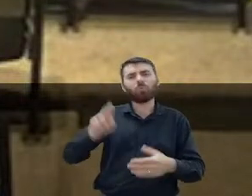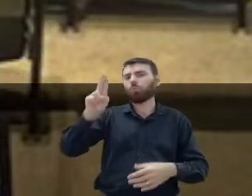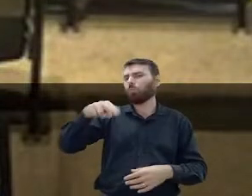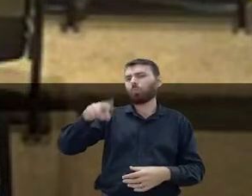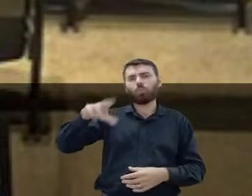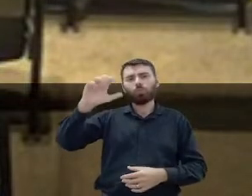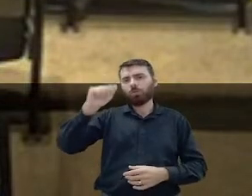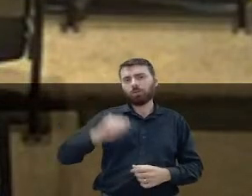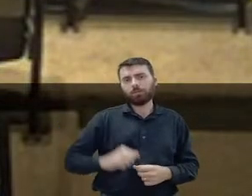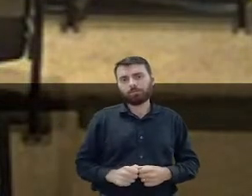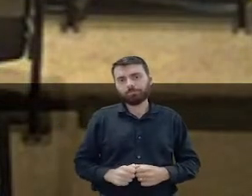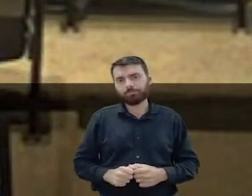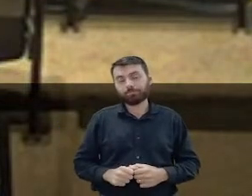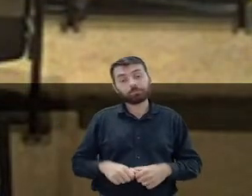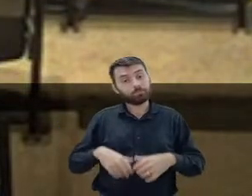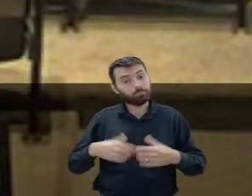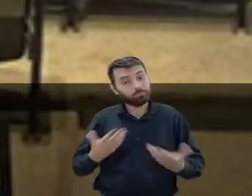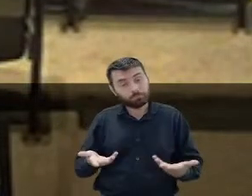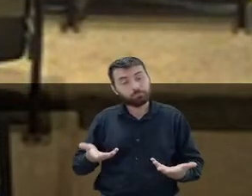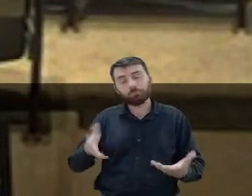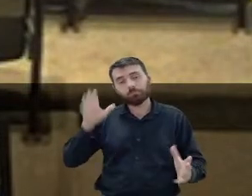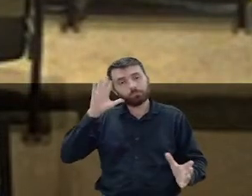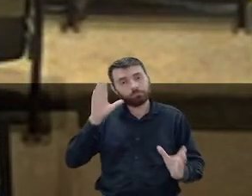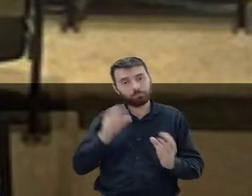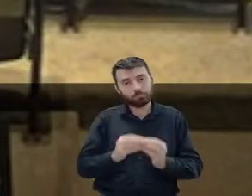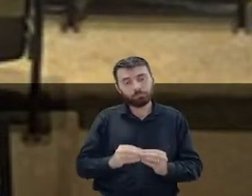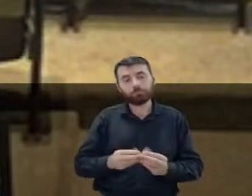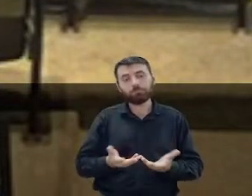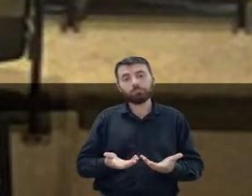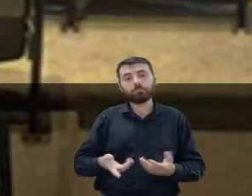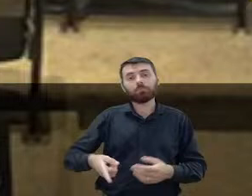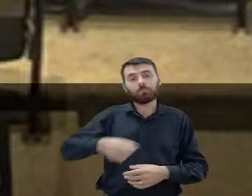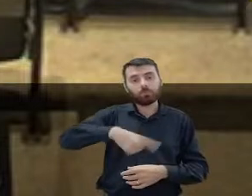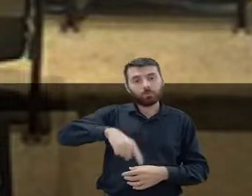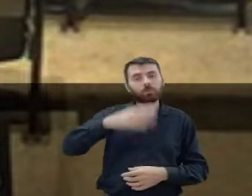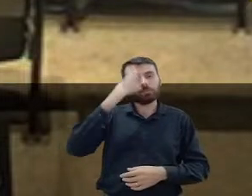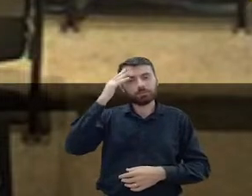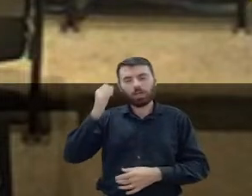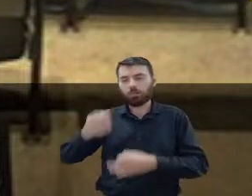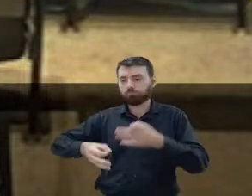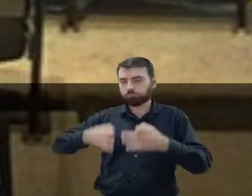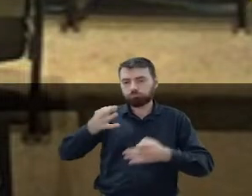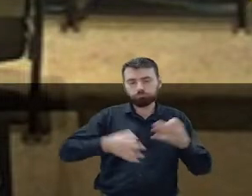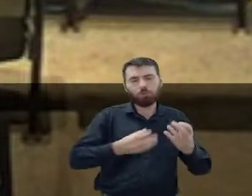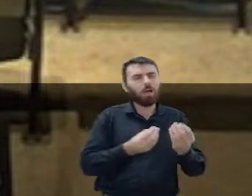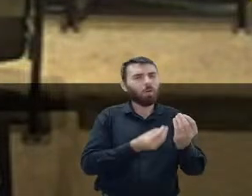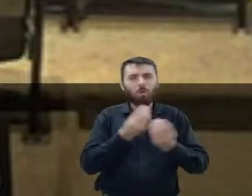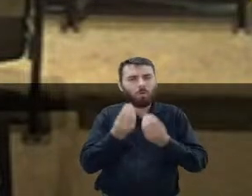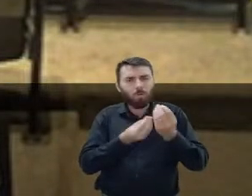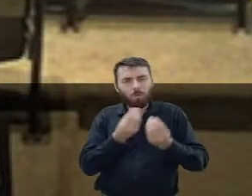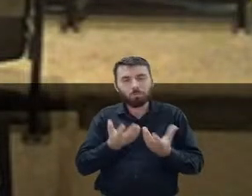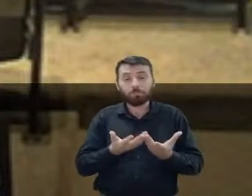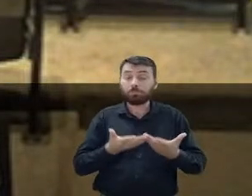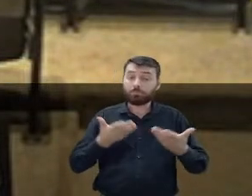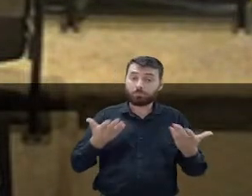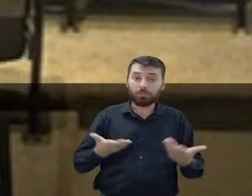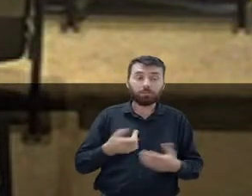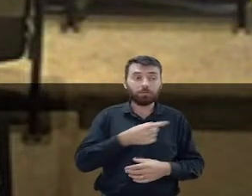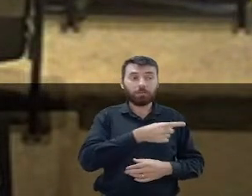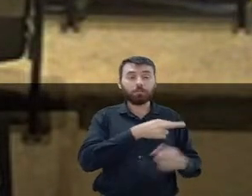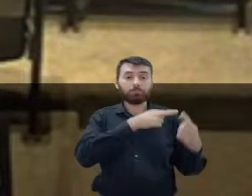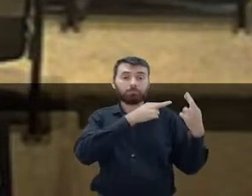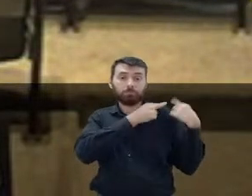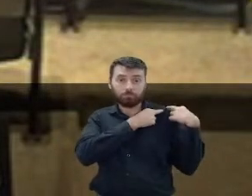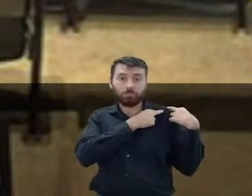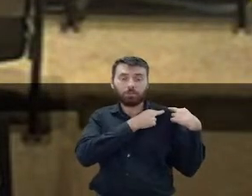concluindo e acreditando no alto saber jurídico e na costumeira atuação desta corte especializada, desincumbindo-se do ano probatório